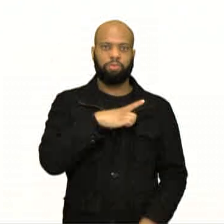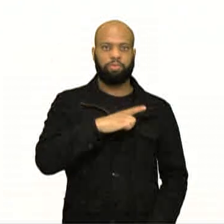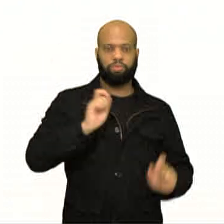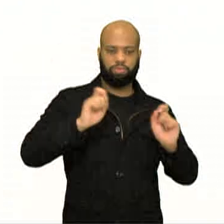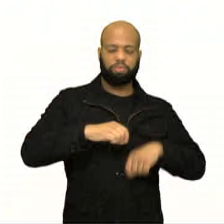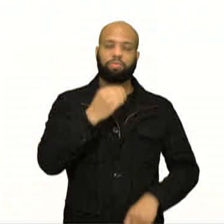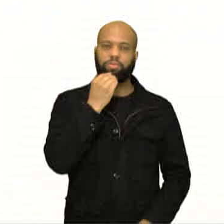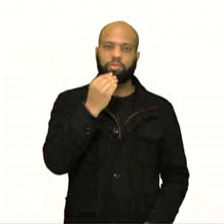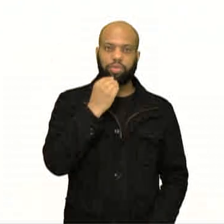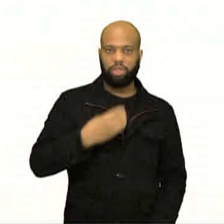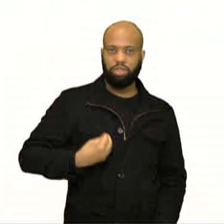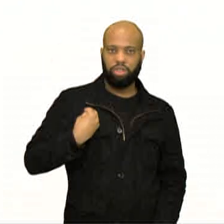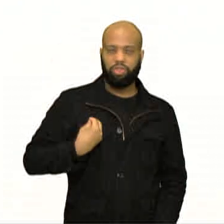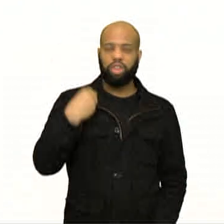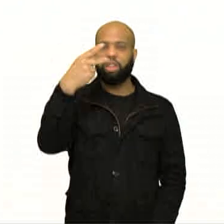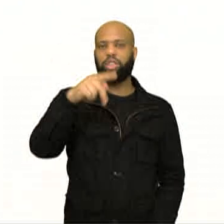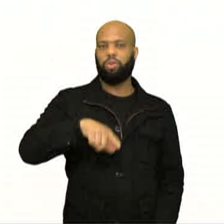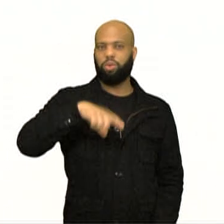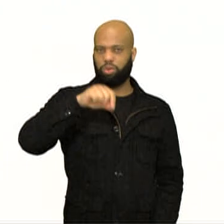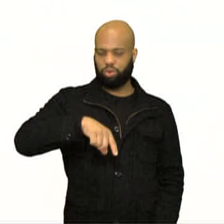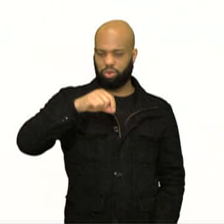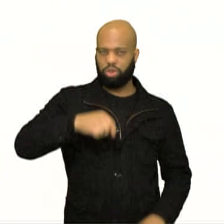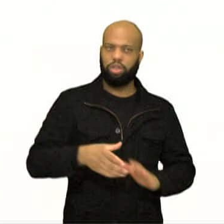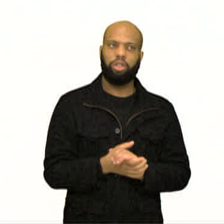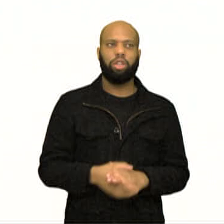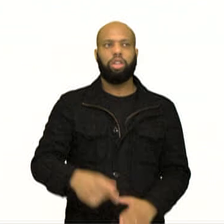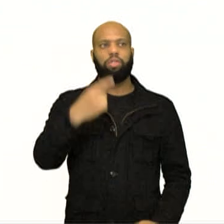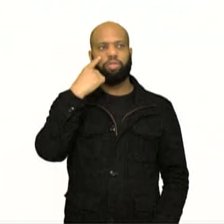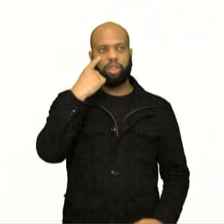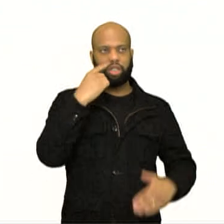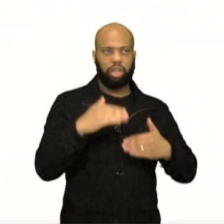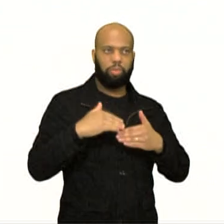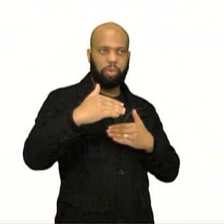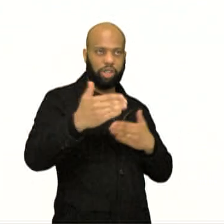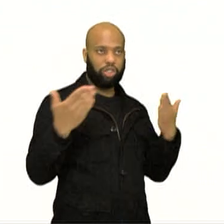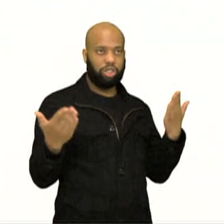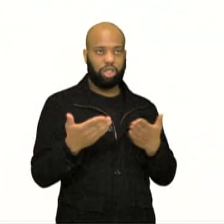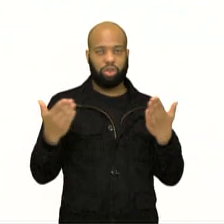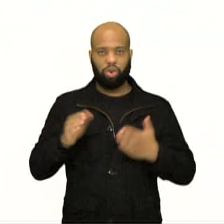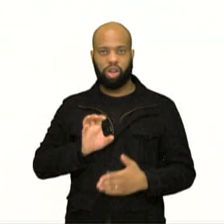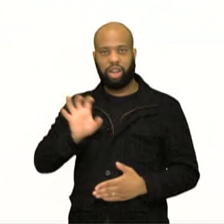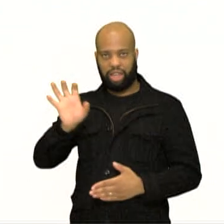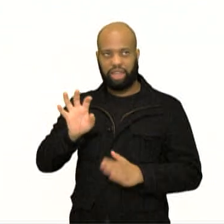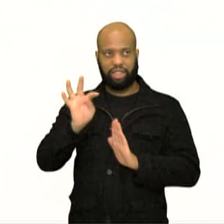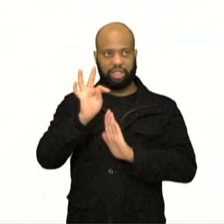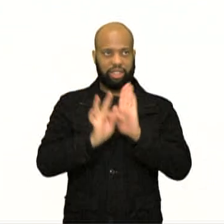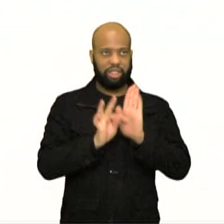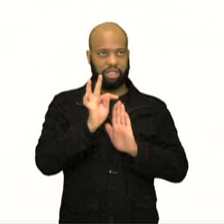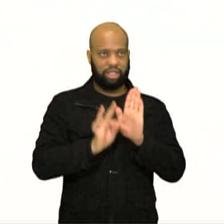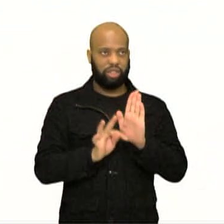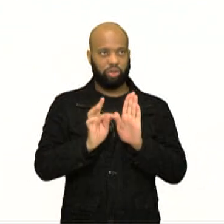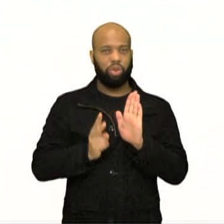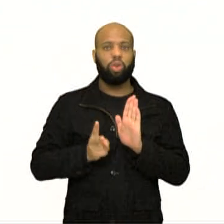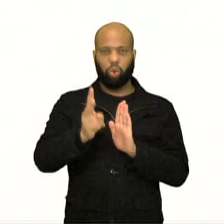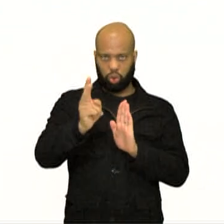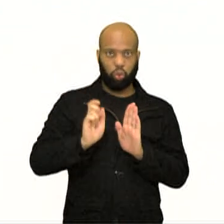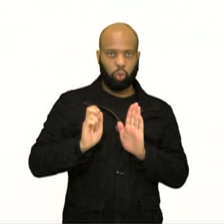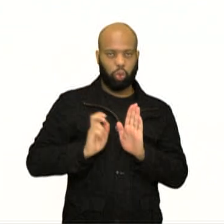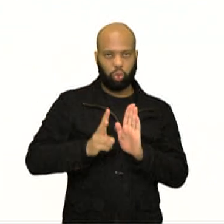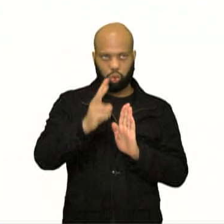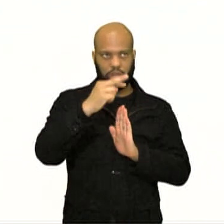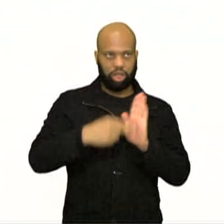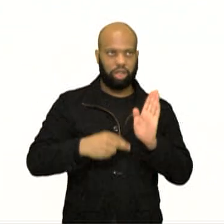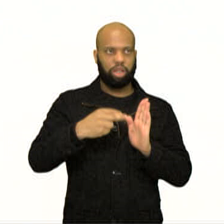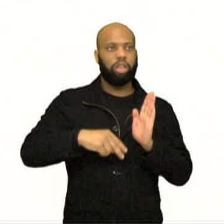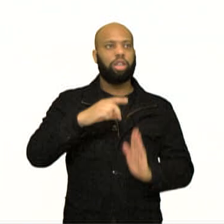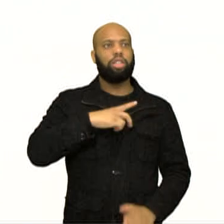de vivenciar a sua escolha, né? A partir desse recorte, vamos avançar na leitura.